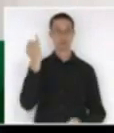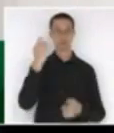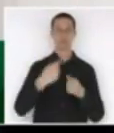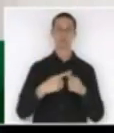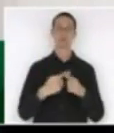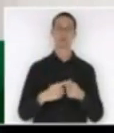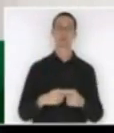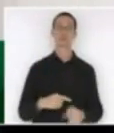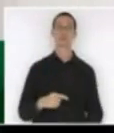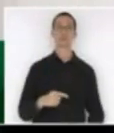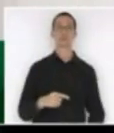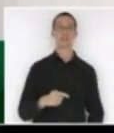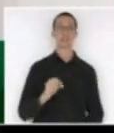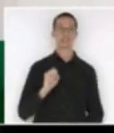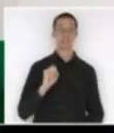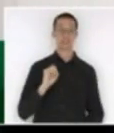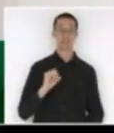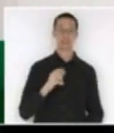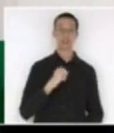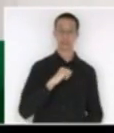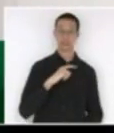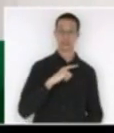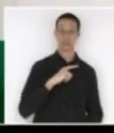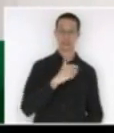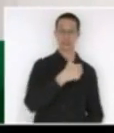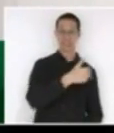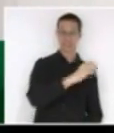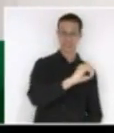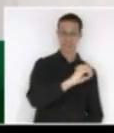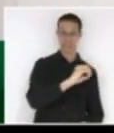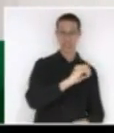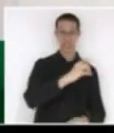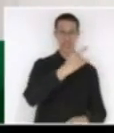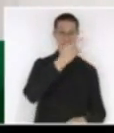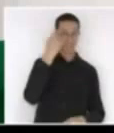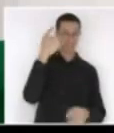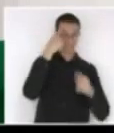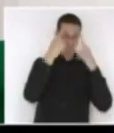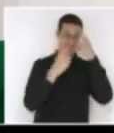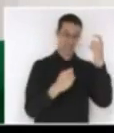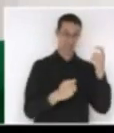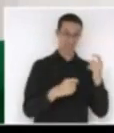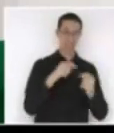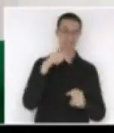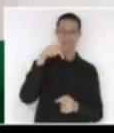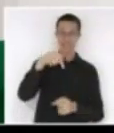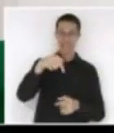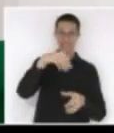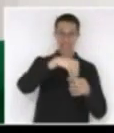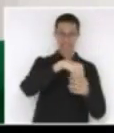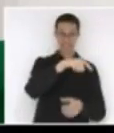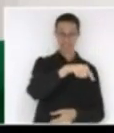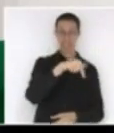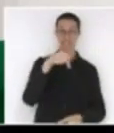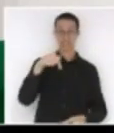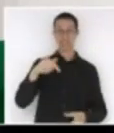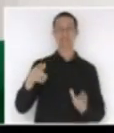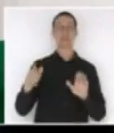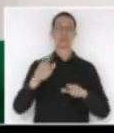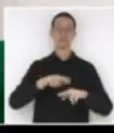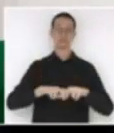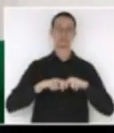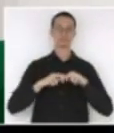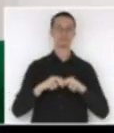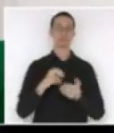envolvem o narcotráfico, a questão das drogas, por isso é preciso estender a mão, retirar esses jovens debaixo da